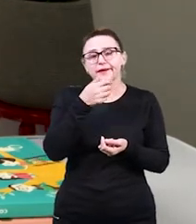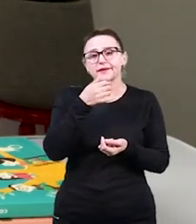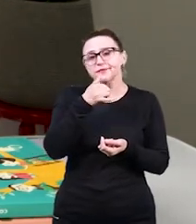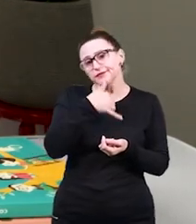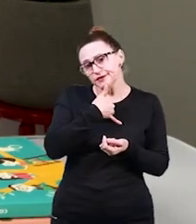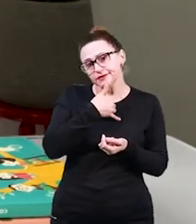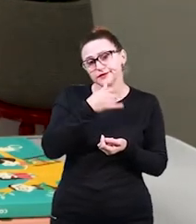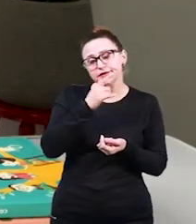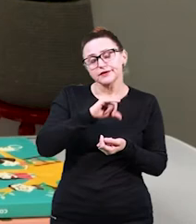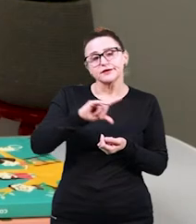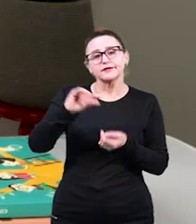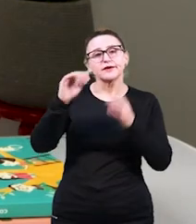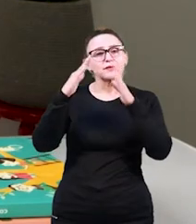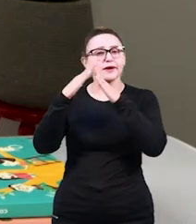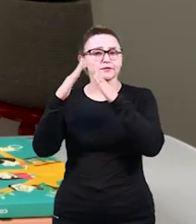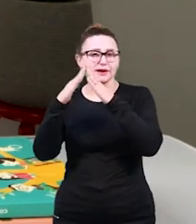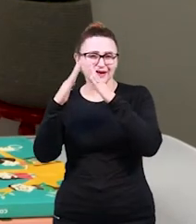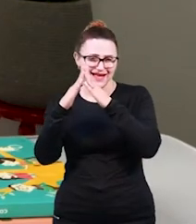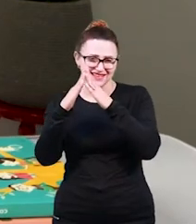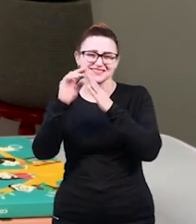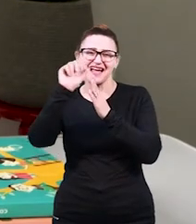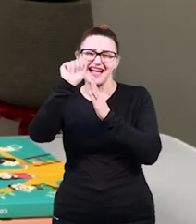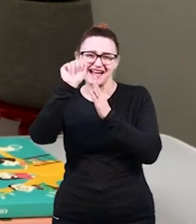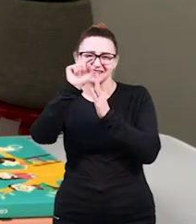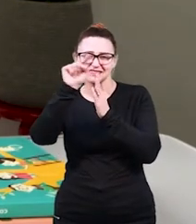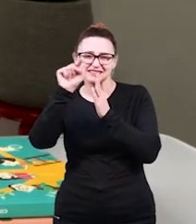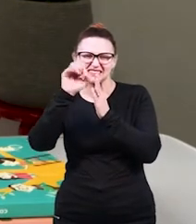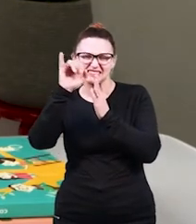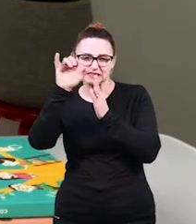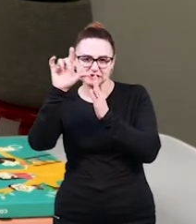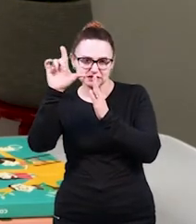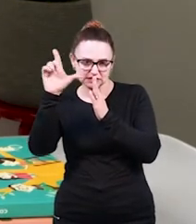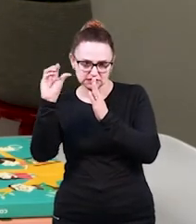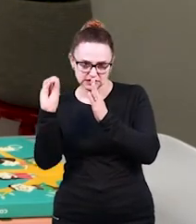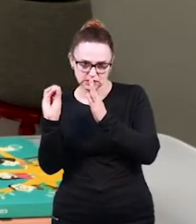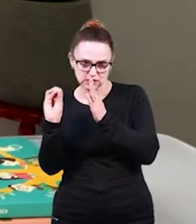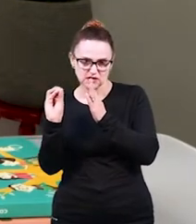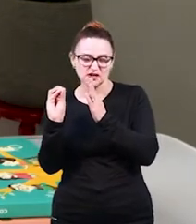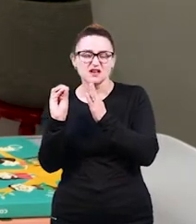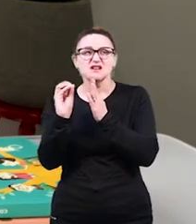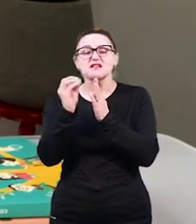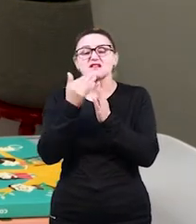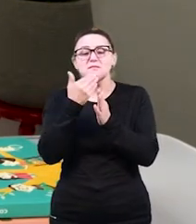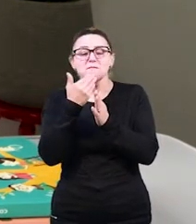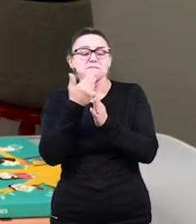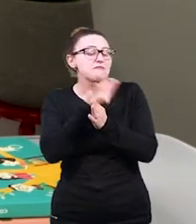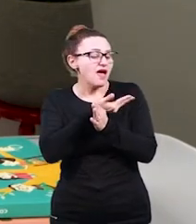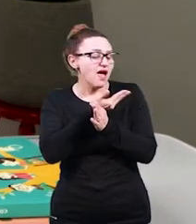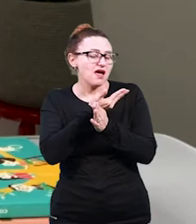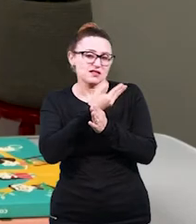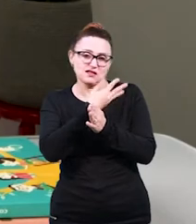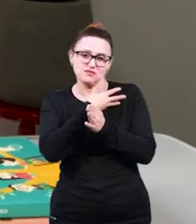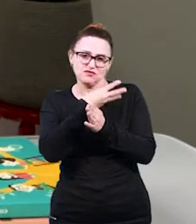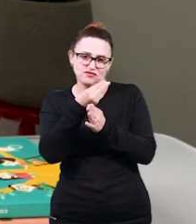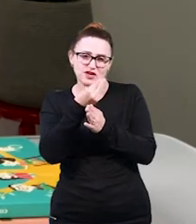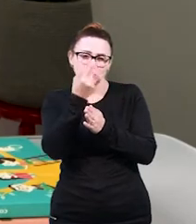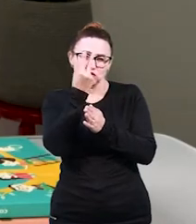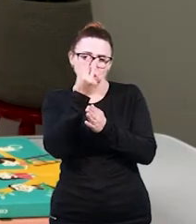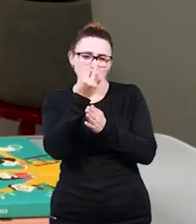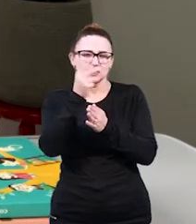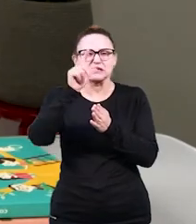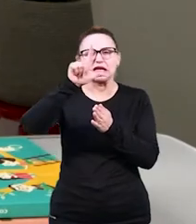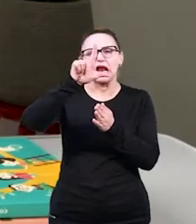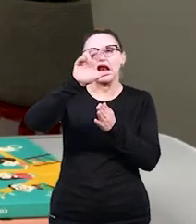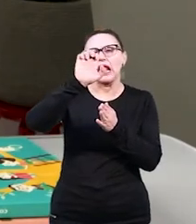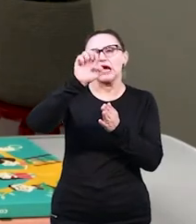o pai pede, então, para o filho que arrume para ele como um enxoval, para essa nova moradia dele, dois lençóis.